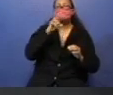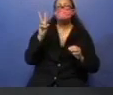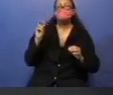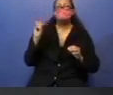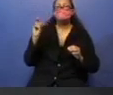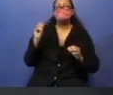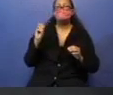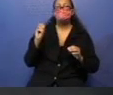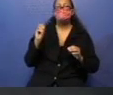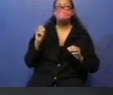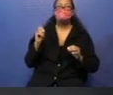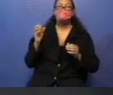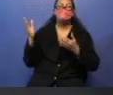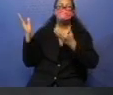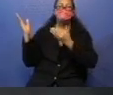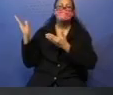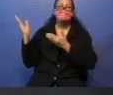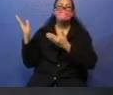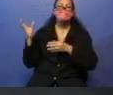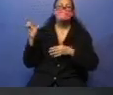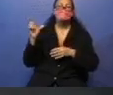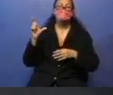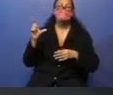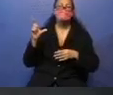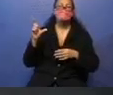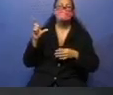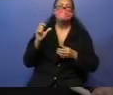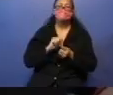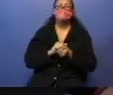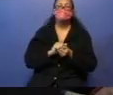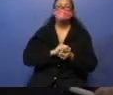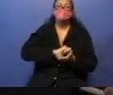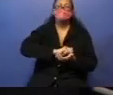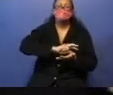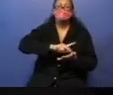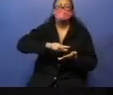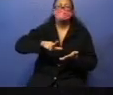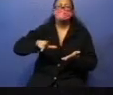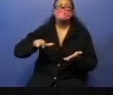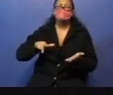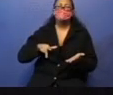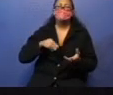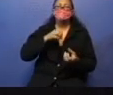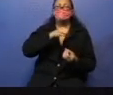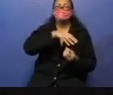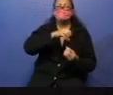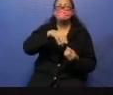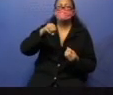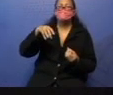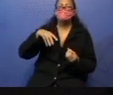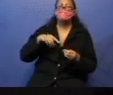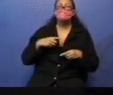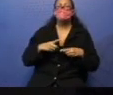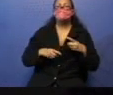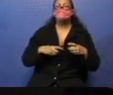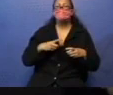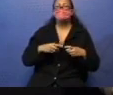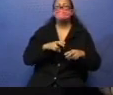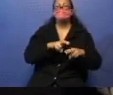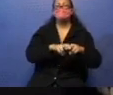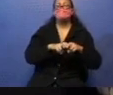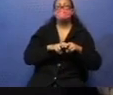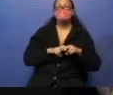Uma esponja de cozinha pode conter milhões de bactérias e fungos. Por isso, deve ser